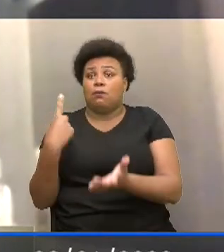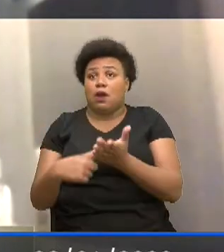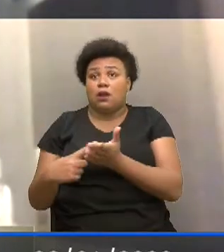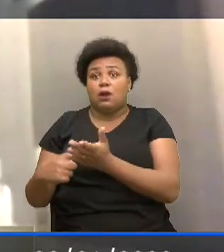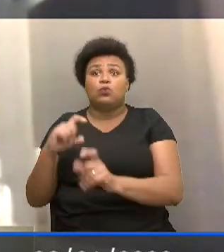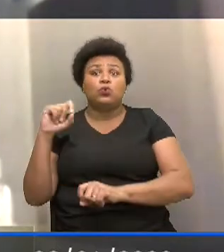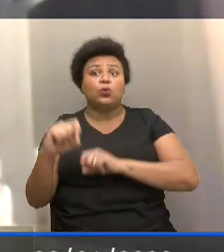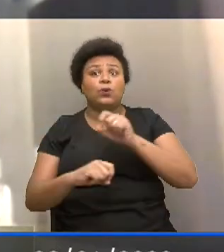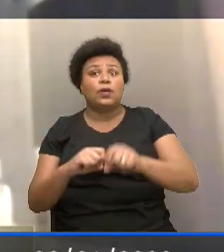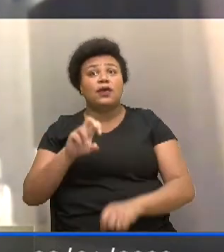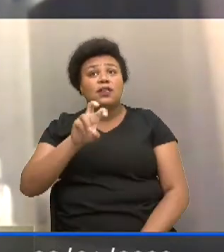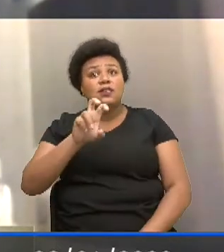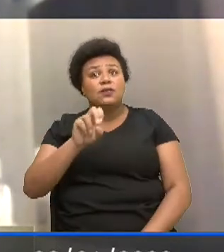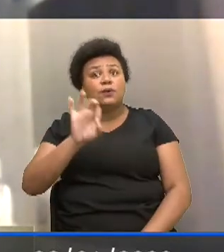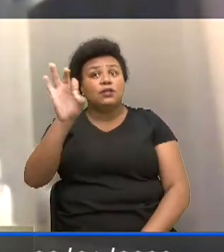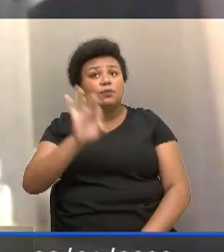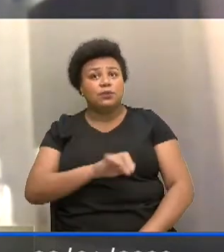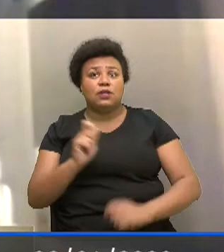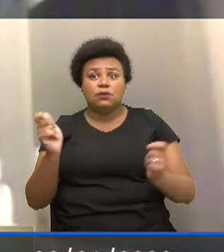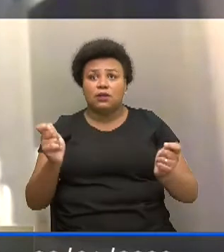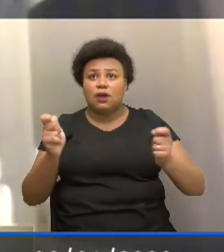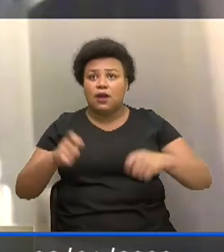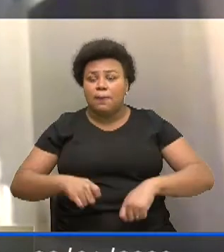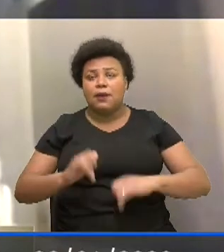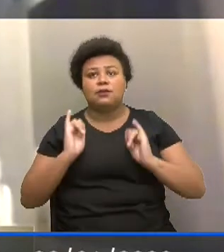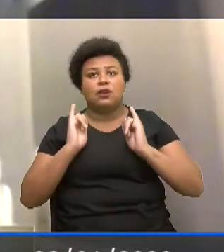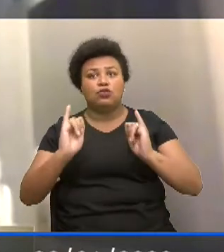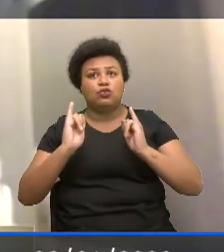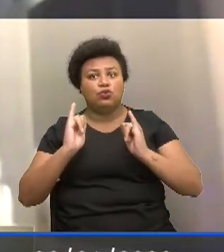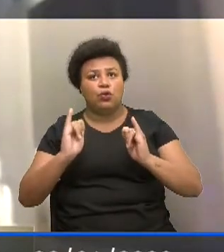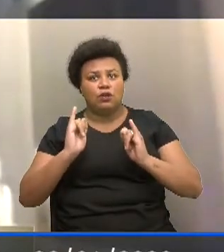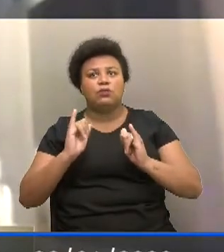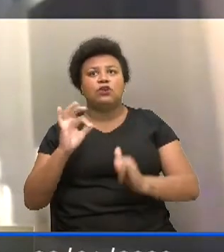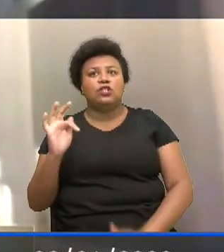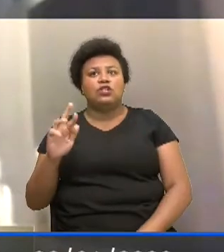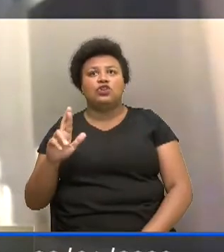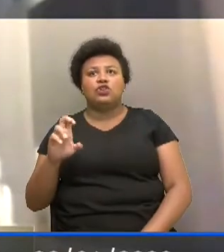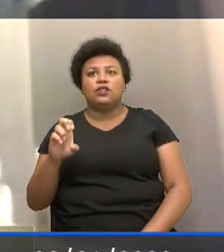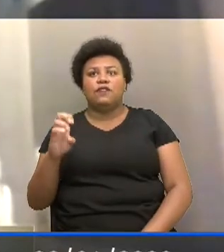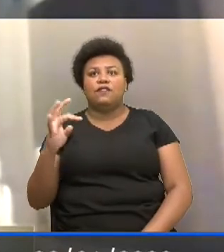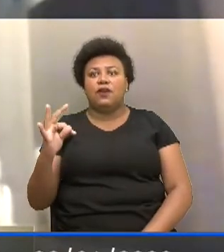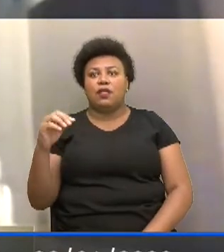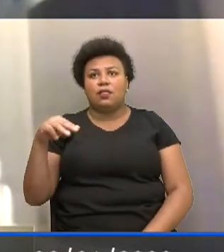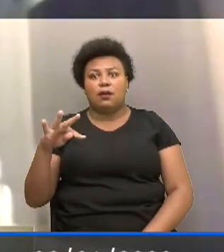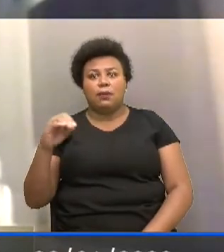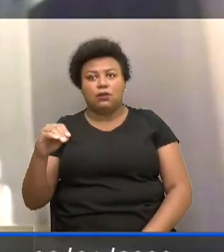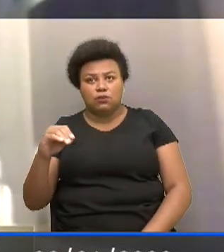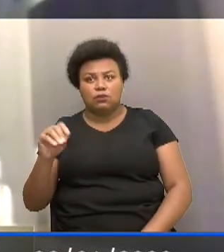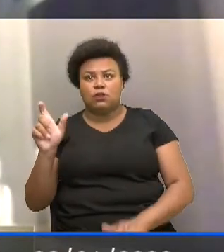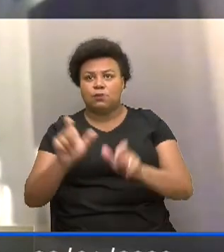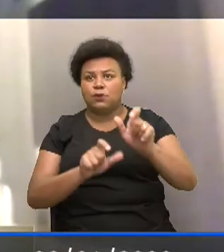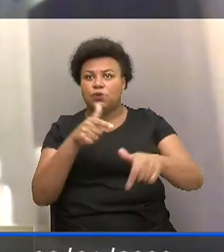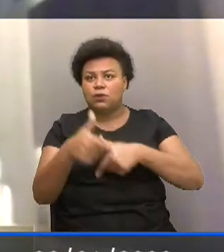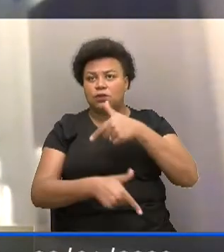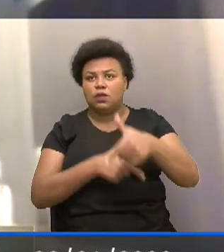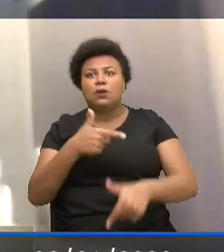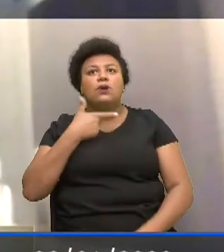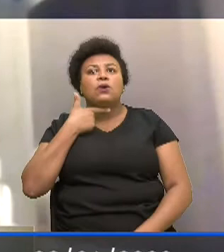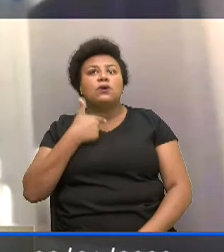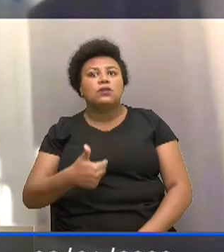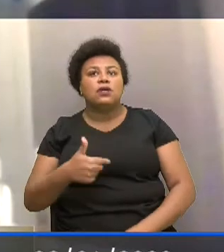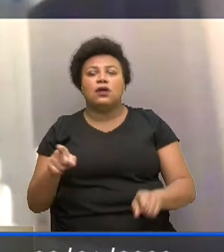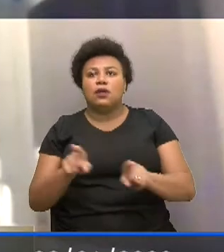então, 50% da capacidade dos ônibus de fretamento, né, dos trabalhadores. Gostaria